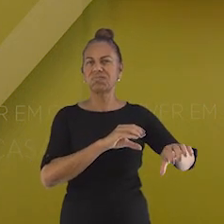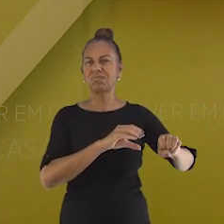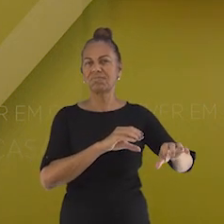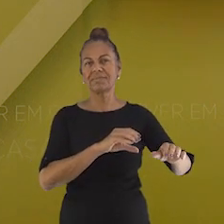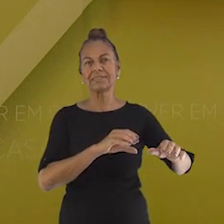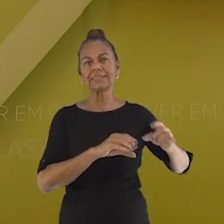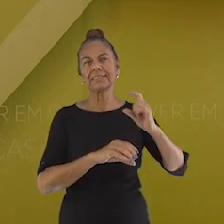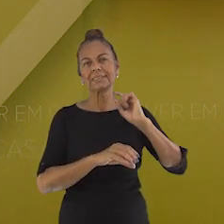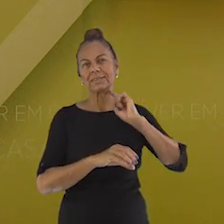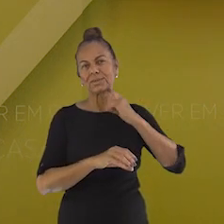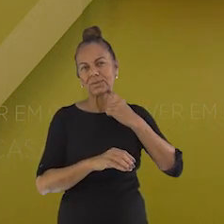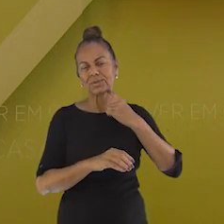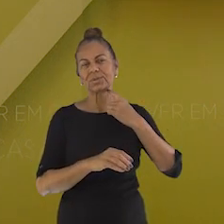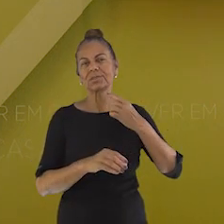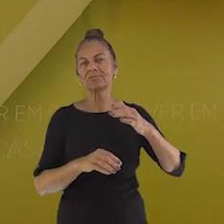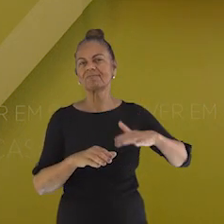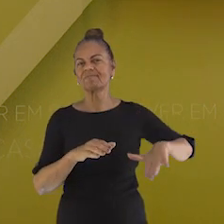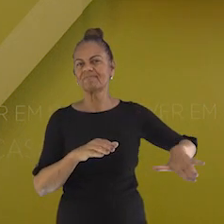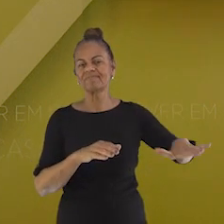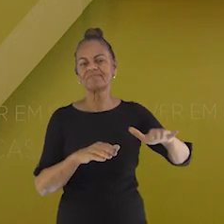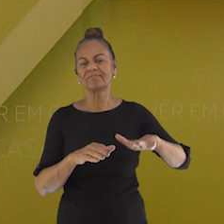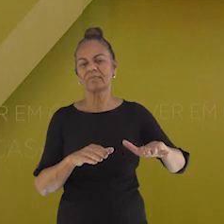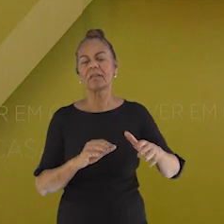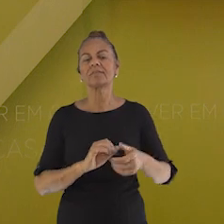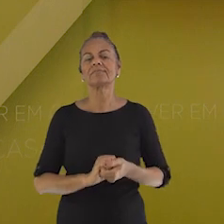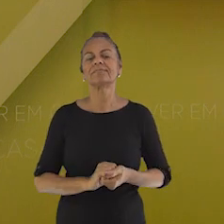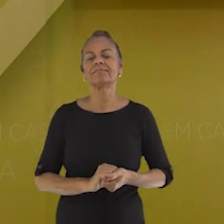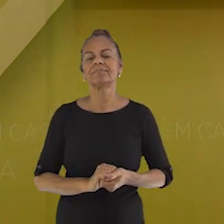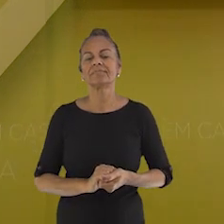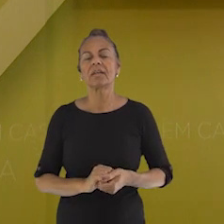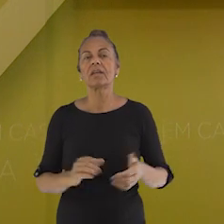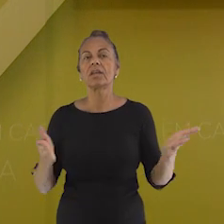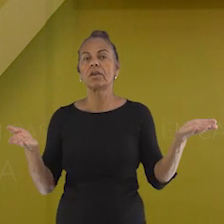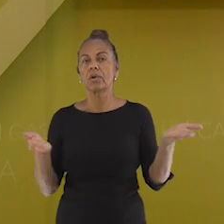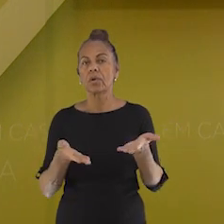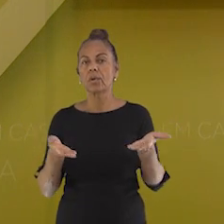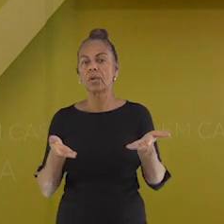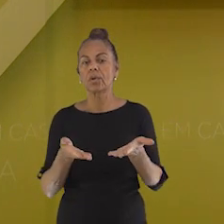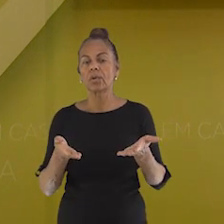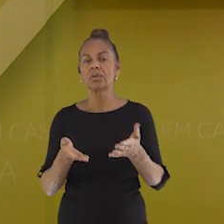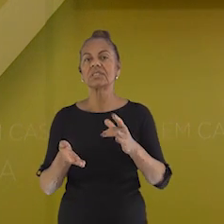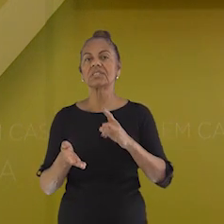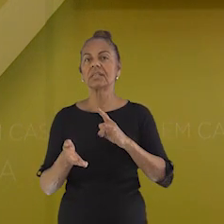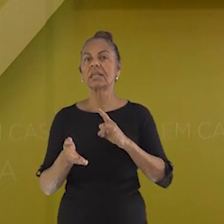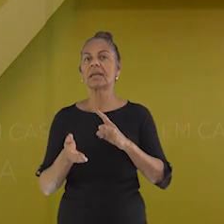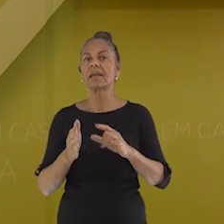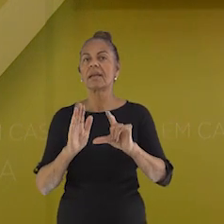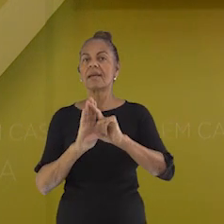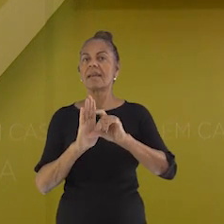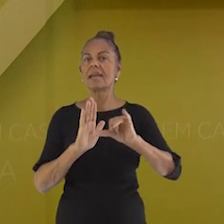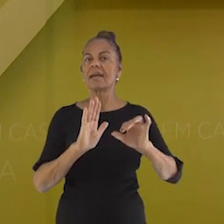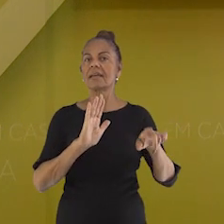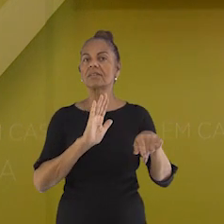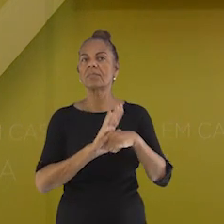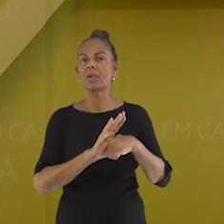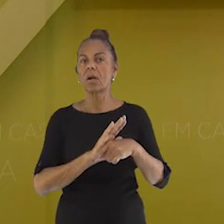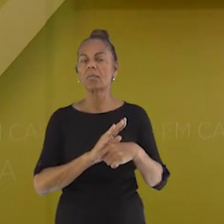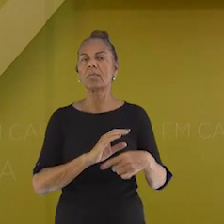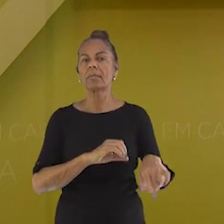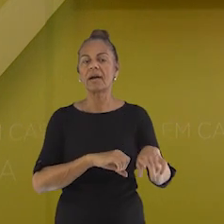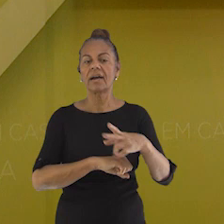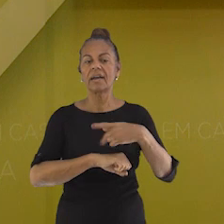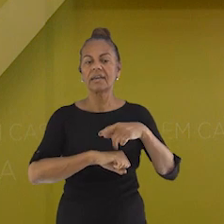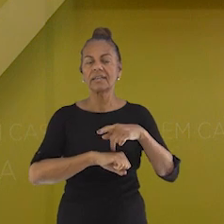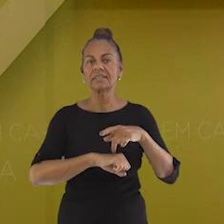que reduzem atualmente os manguezais. Atualmente, há leis nacionais que protegem